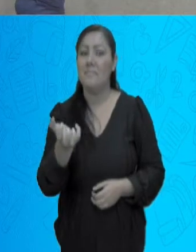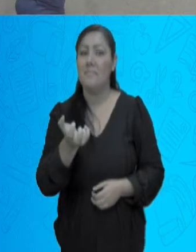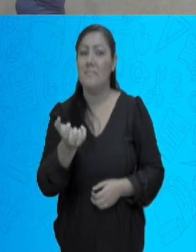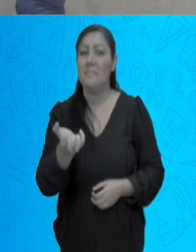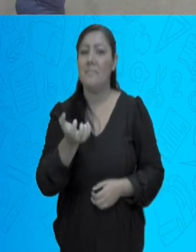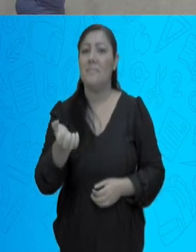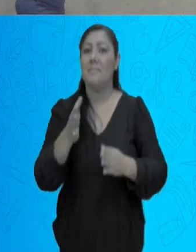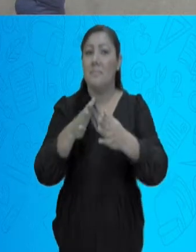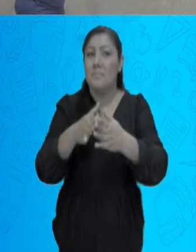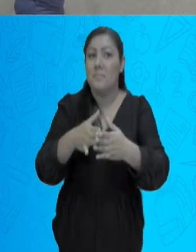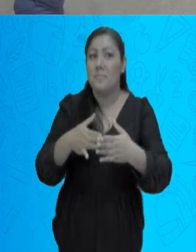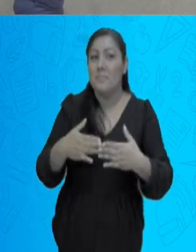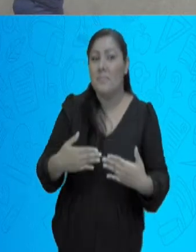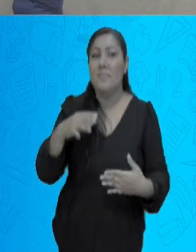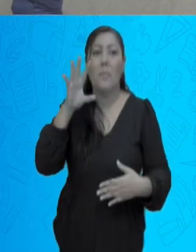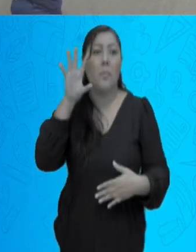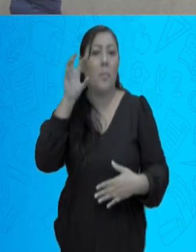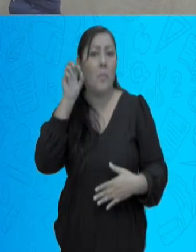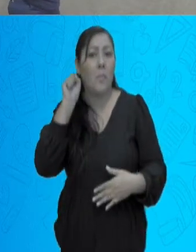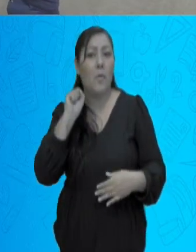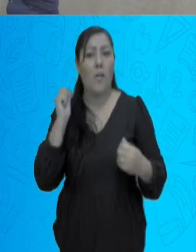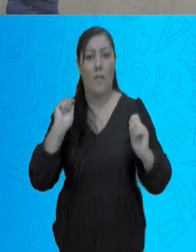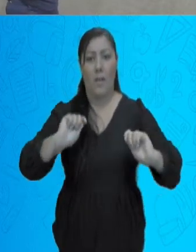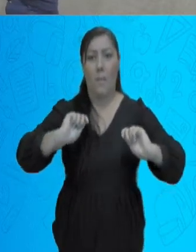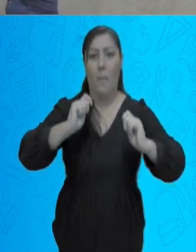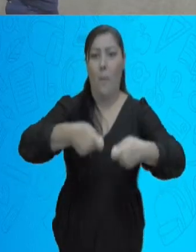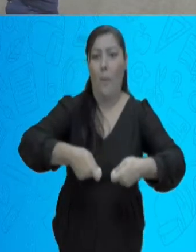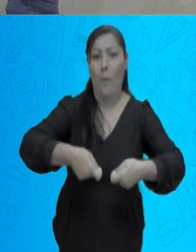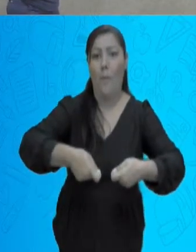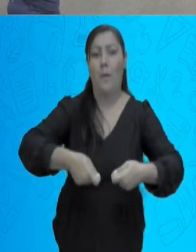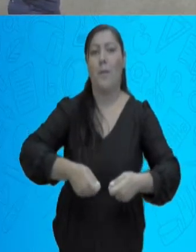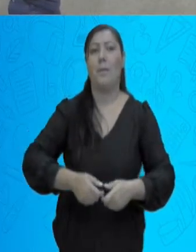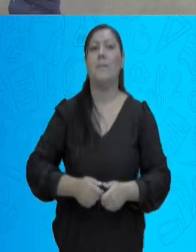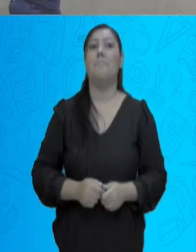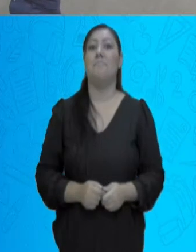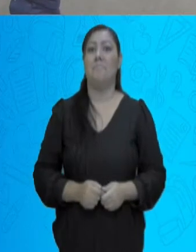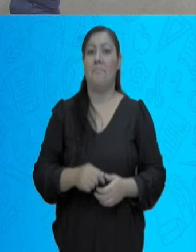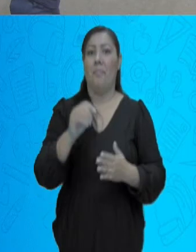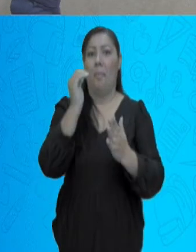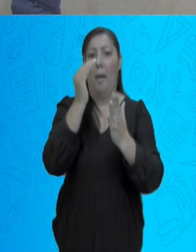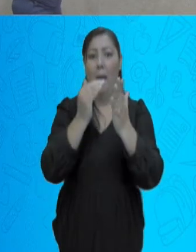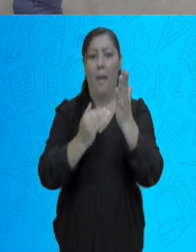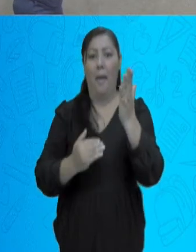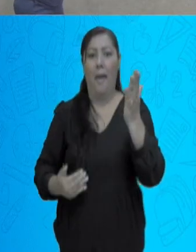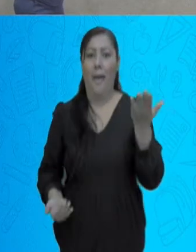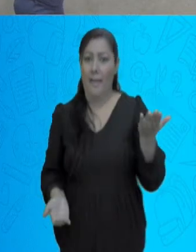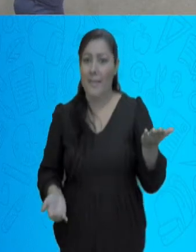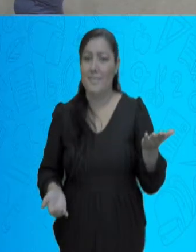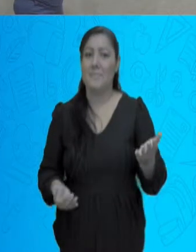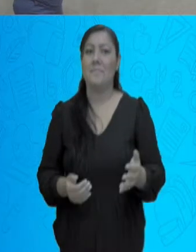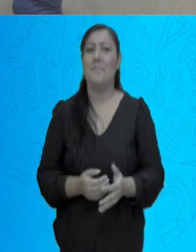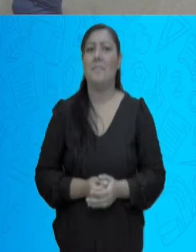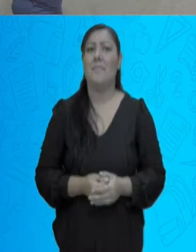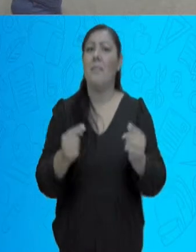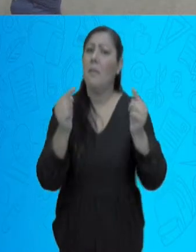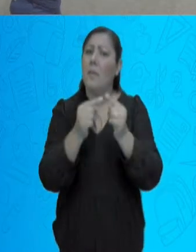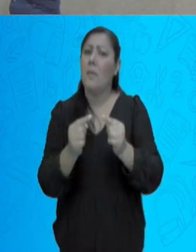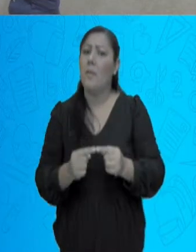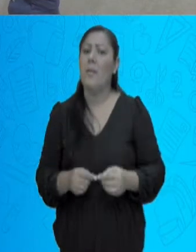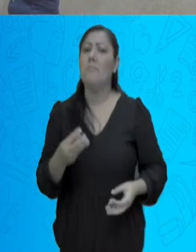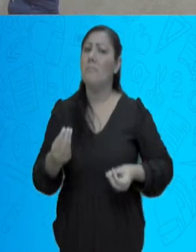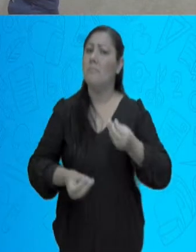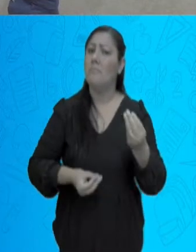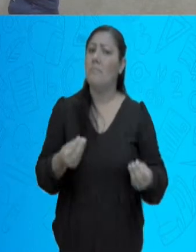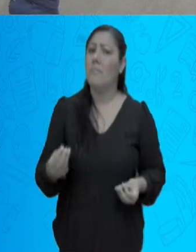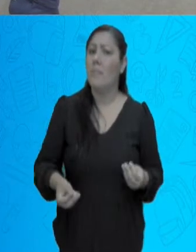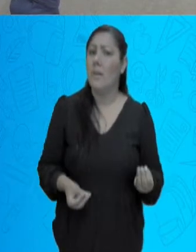Querer, pedir, ouvir, caber. Uma lista, não é mesmo? E a conjugação? Como que é feita, então,